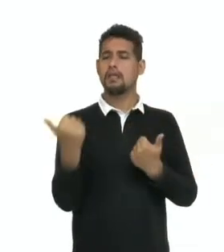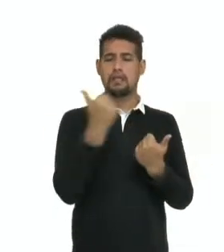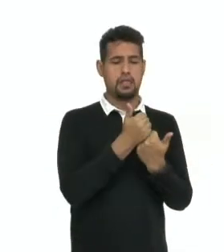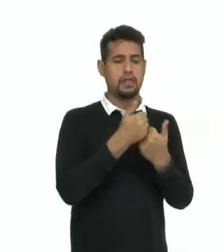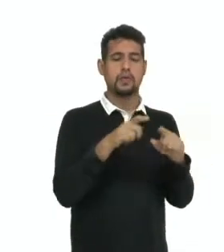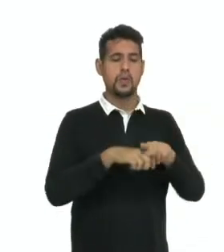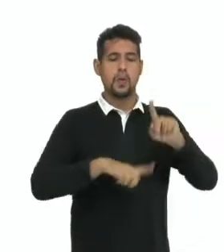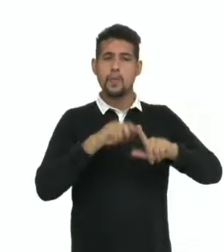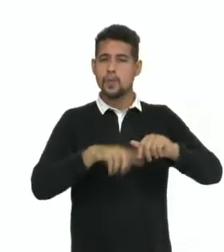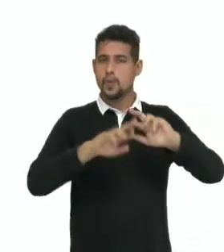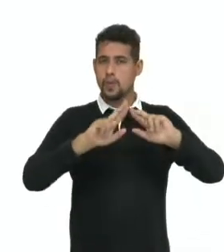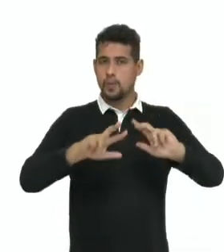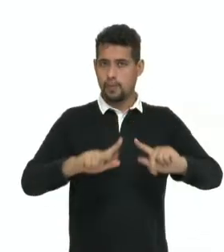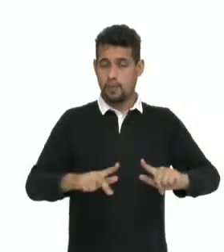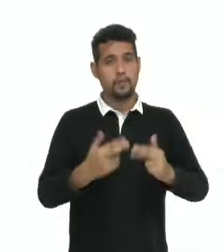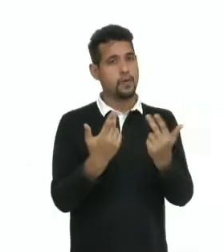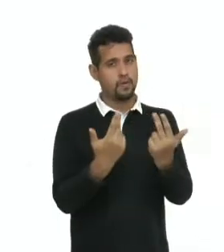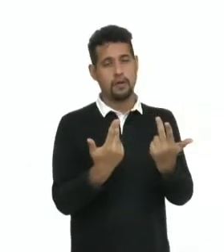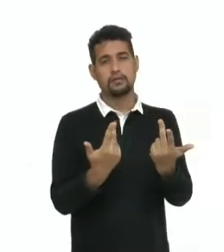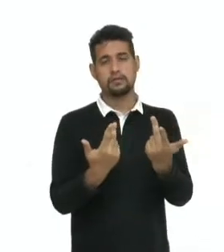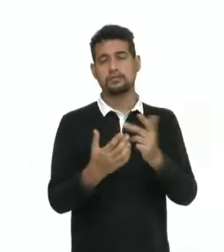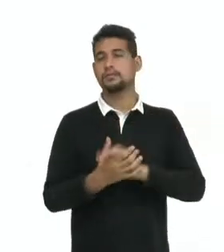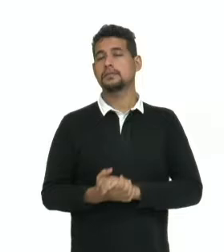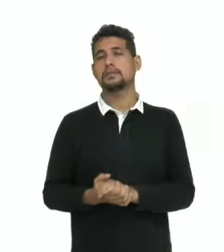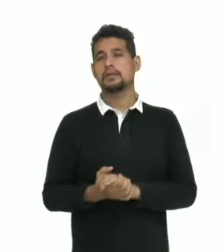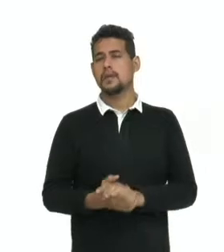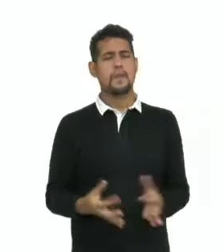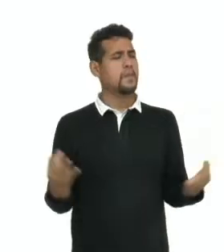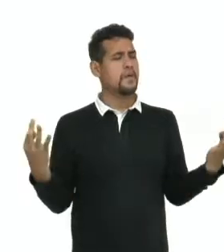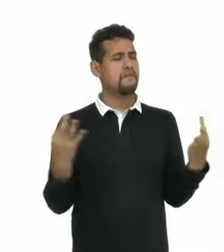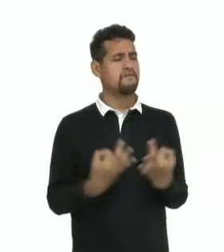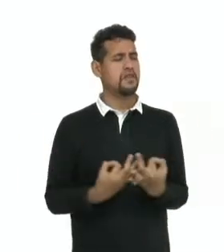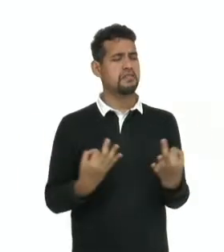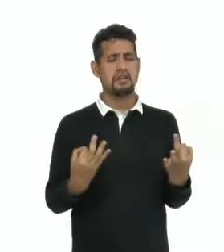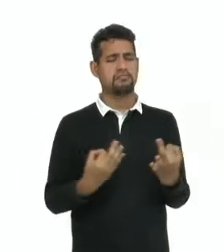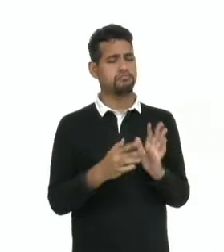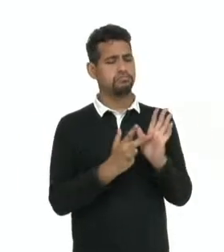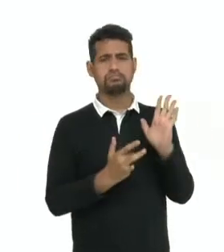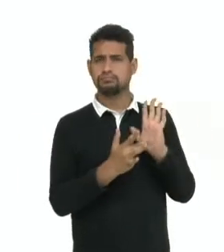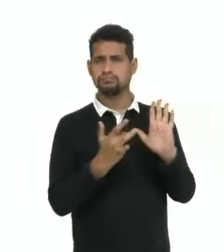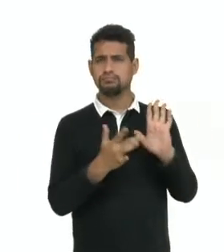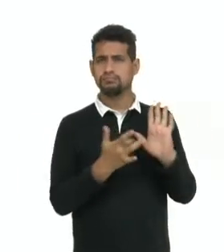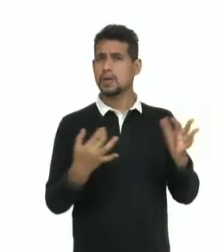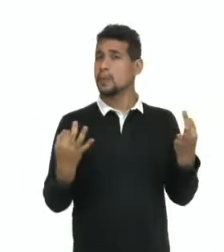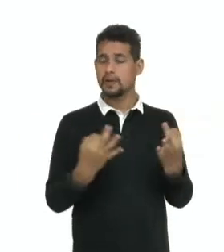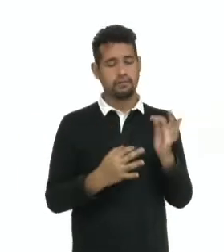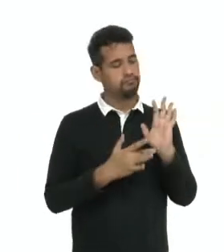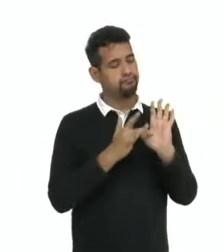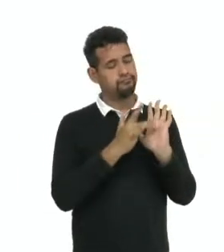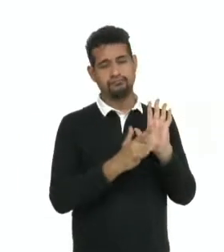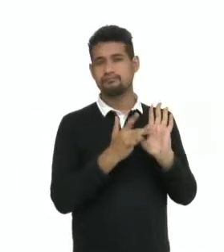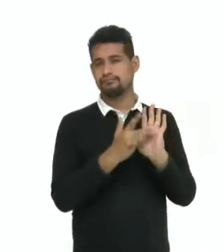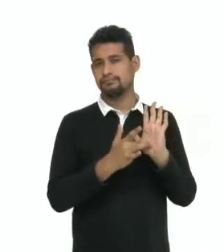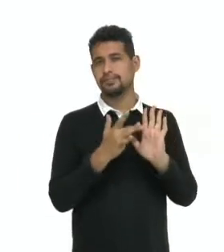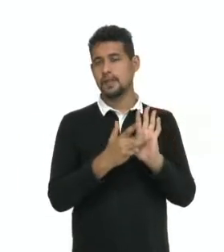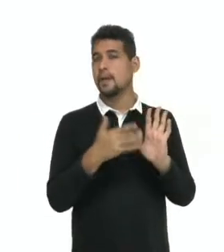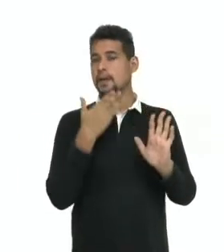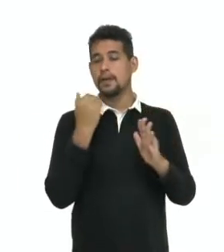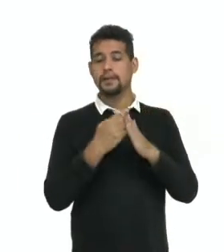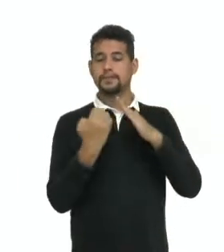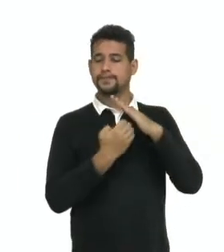do produto por outro da mesma espécie, em perfeitas condições de uso. Dessa forma, fica esta